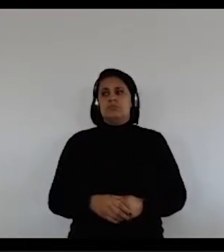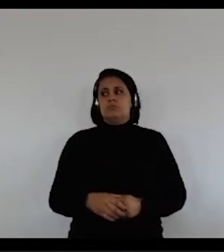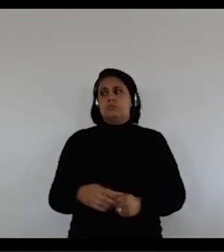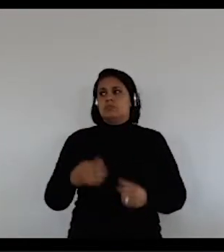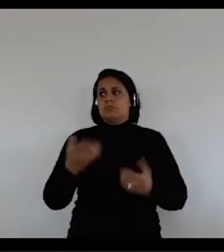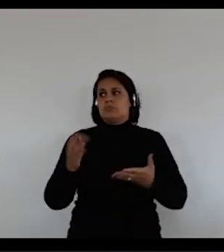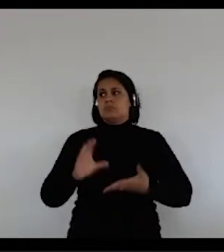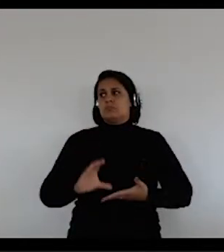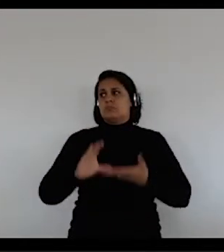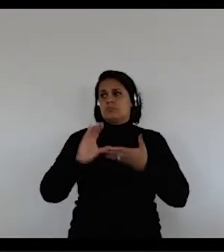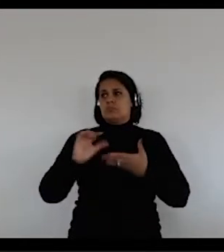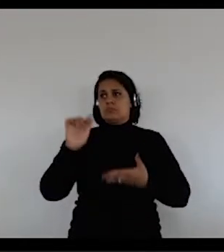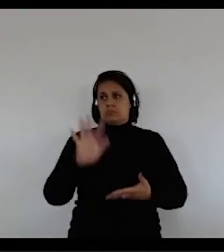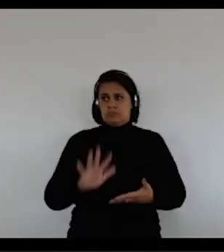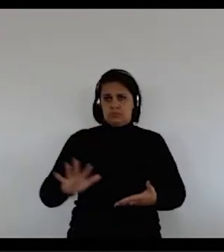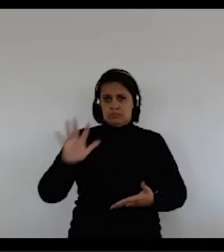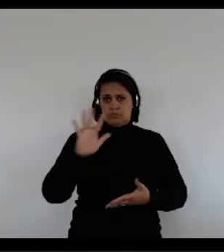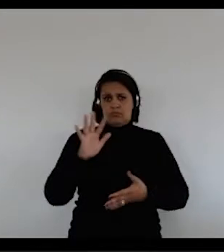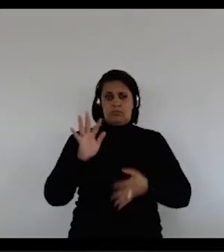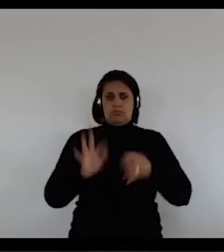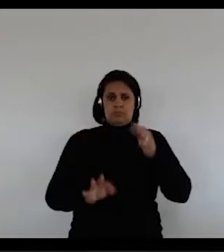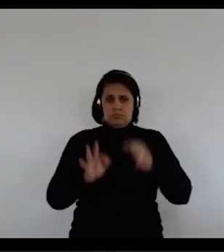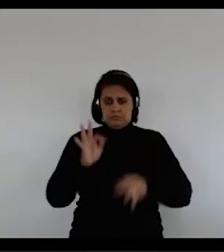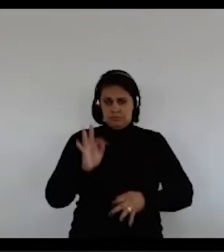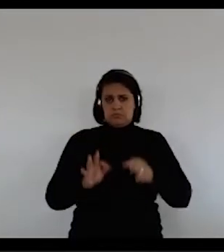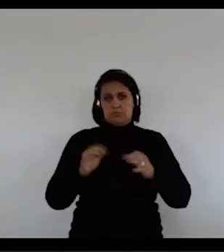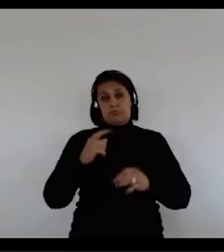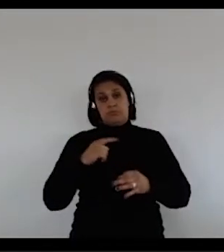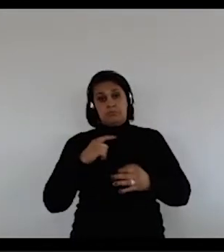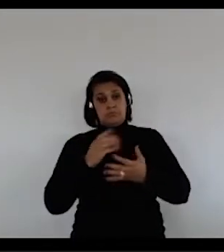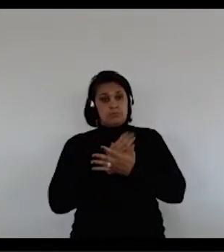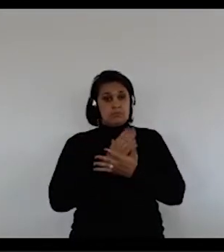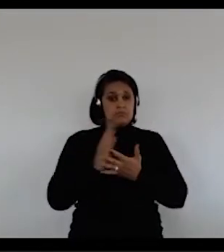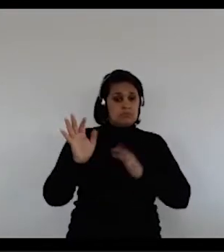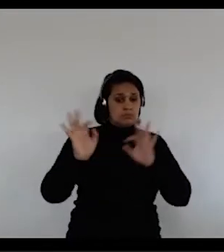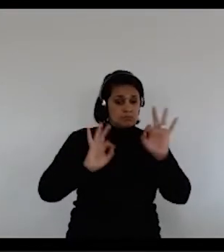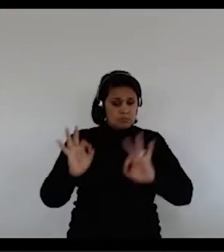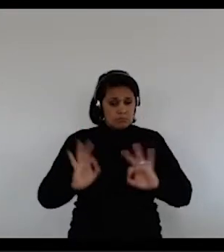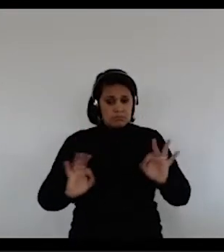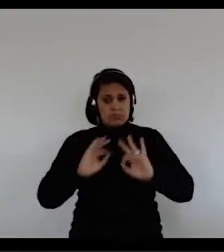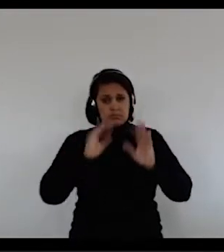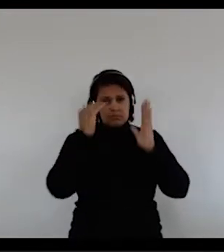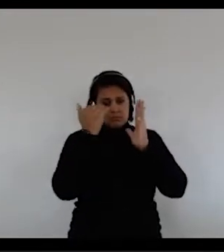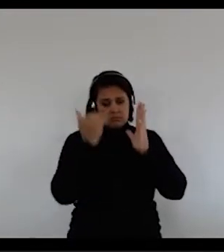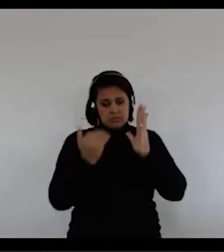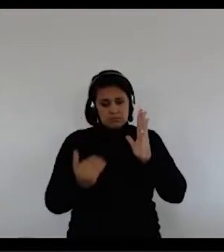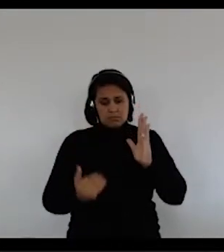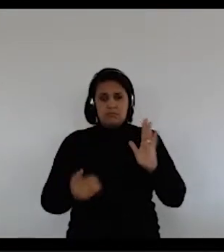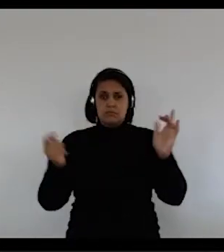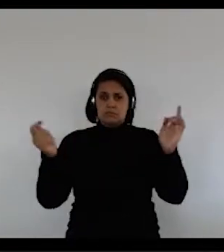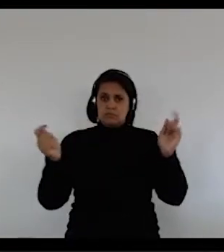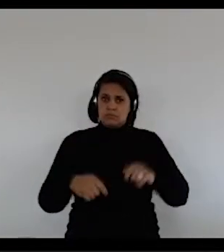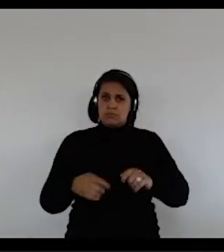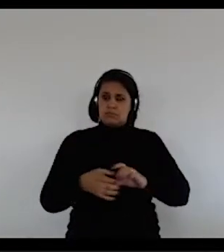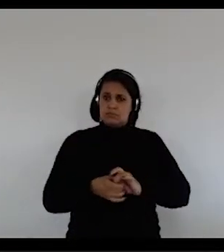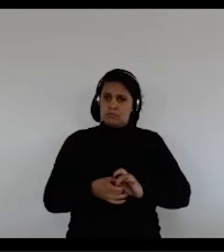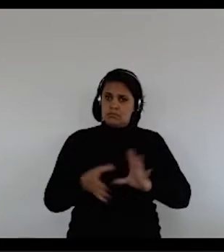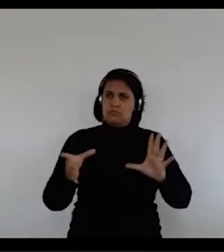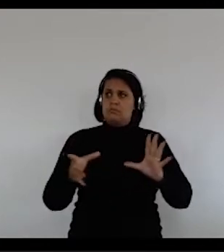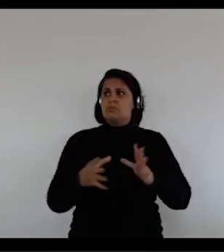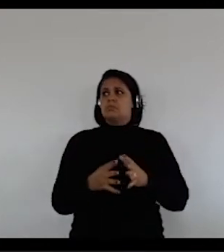do Poder Judiciário tem feito alguma programação para permitir, para